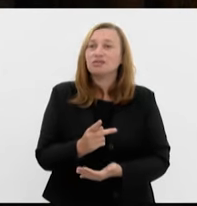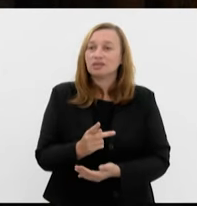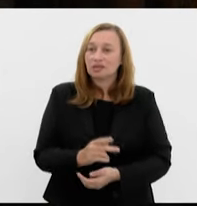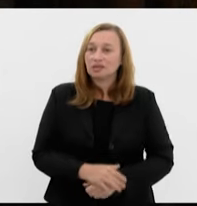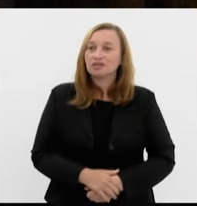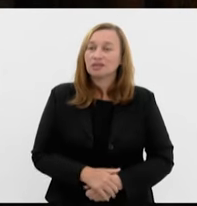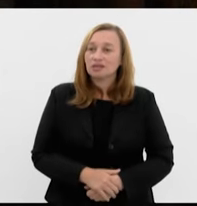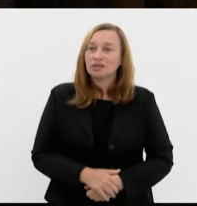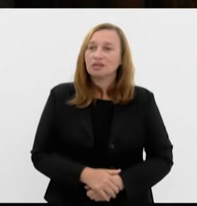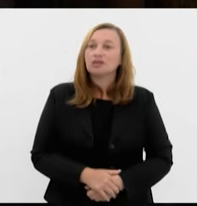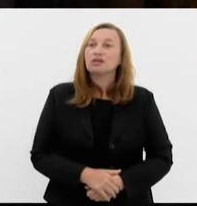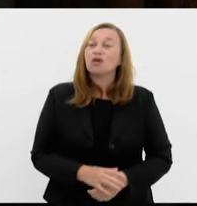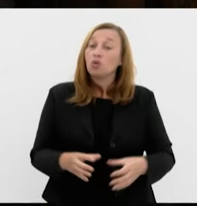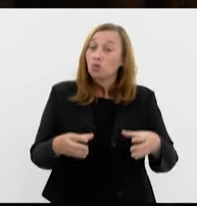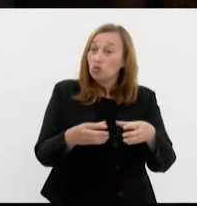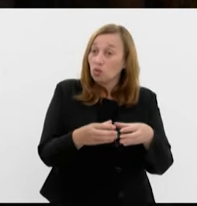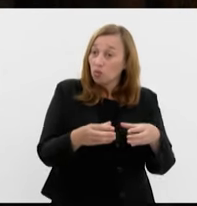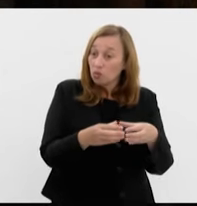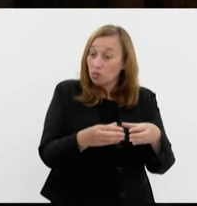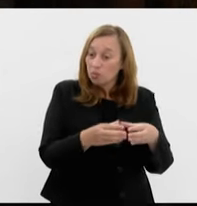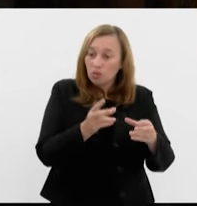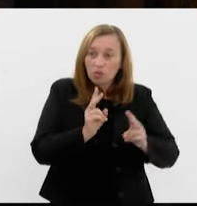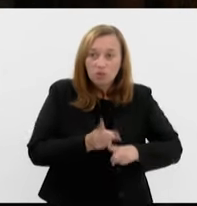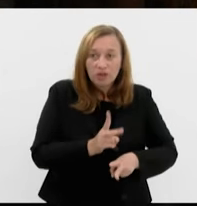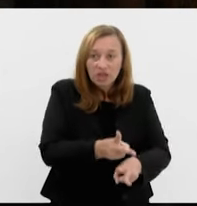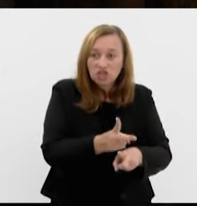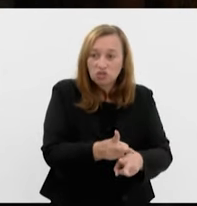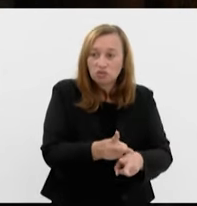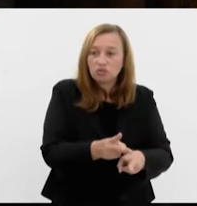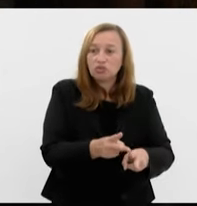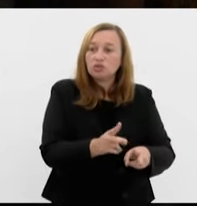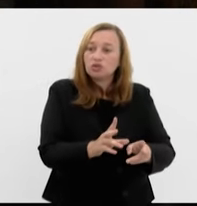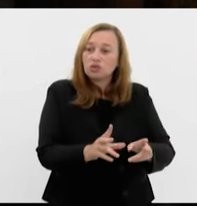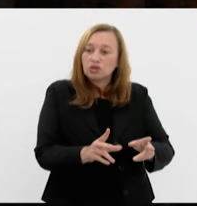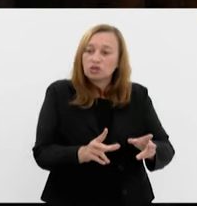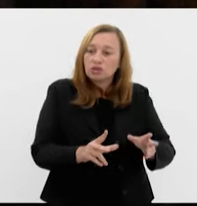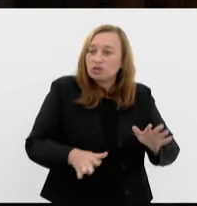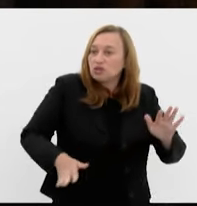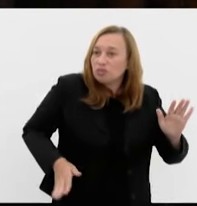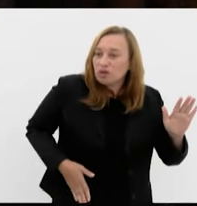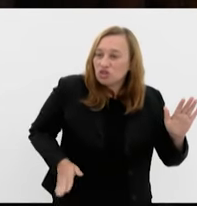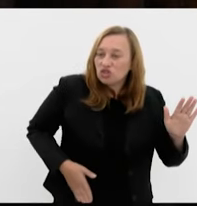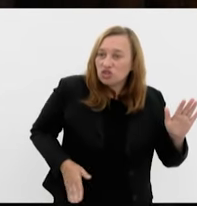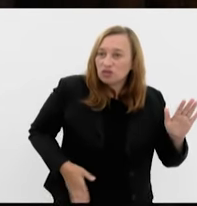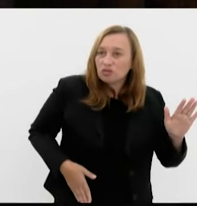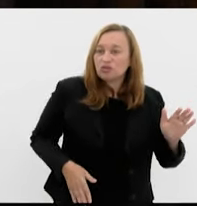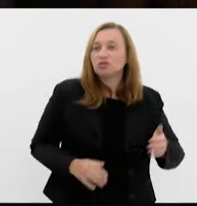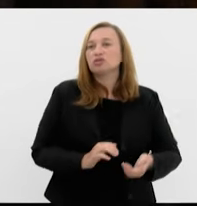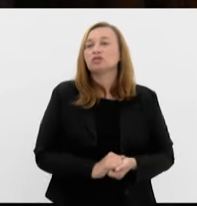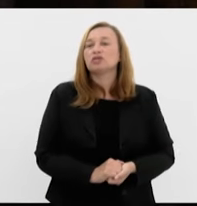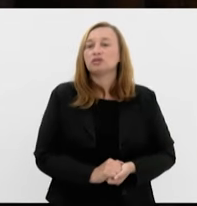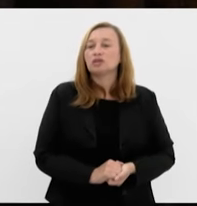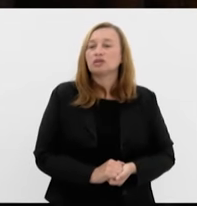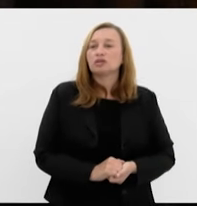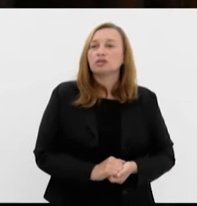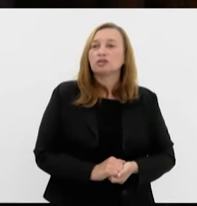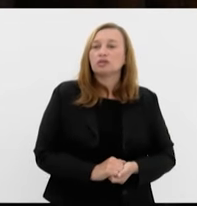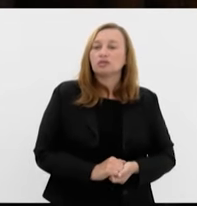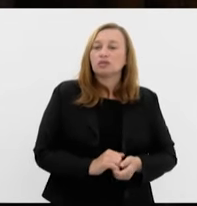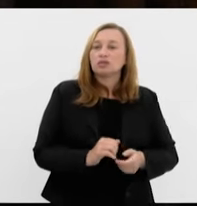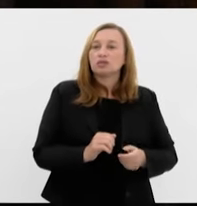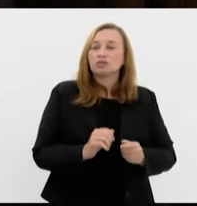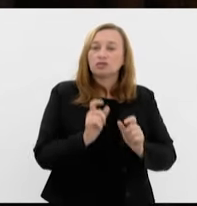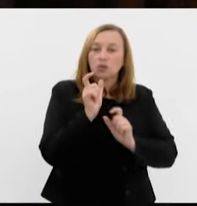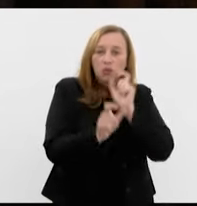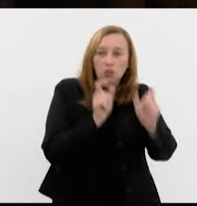promovido pelo mesmo grupo pela mesma facção que vem ofendendo o cidadão do Rio de Janeiro o